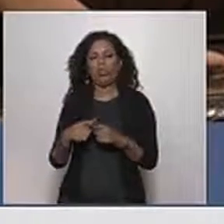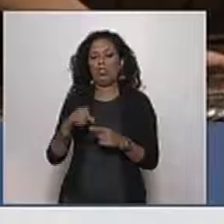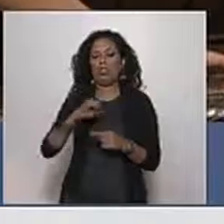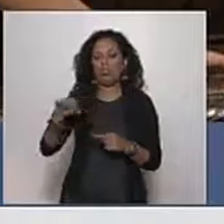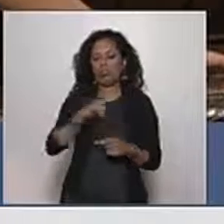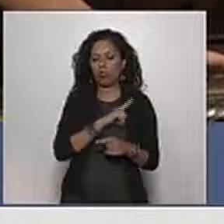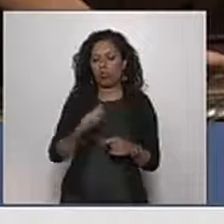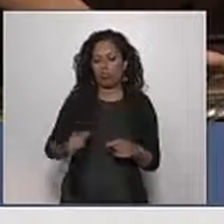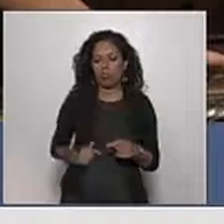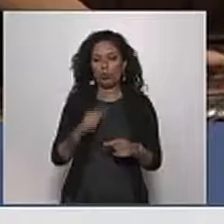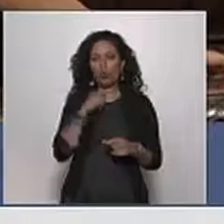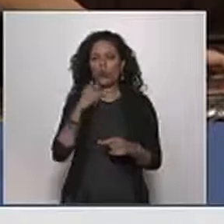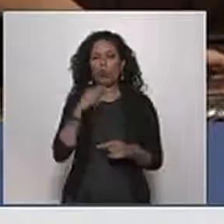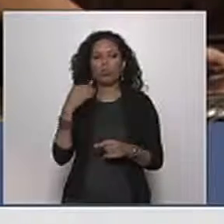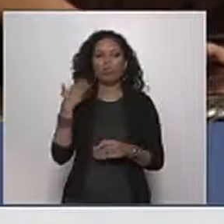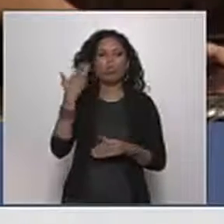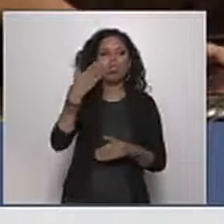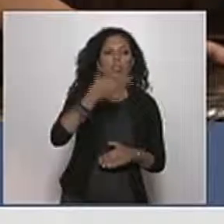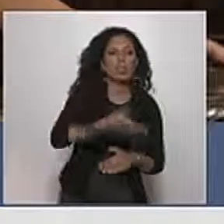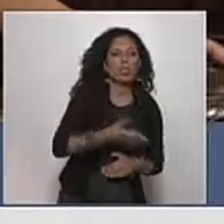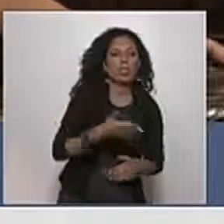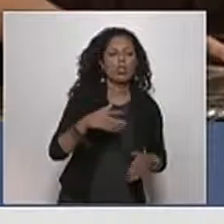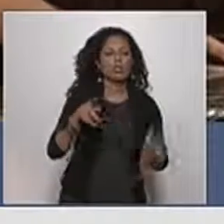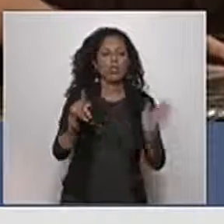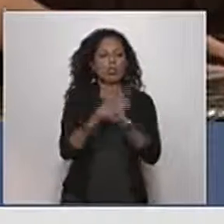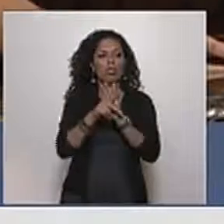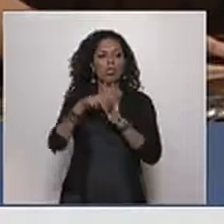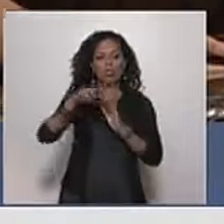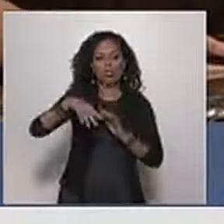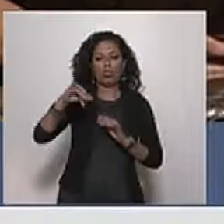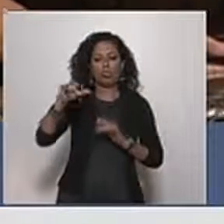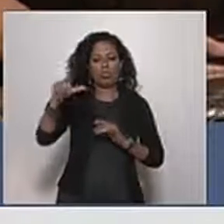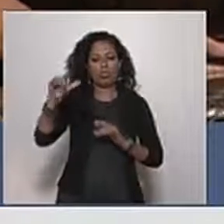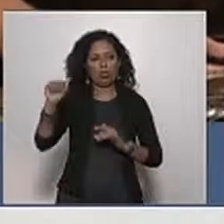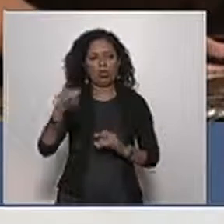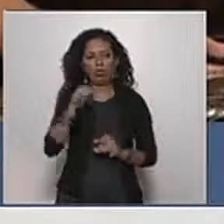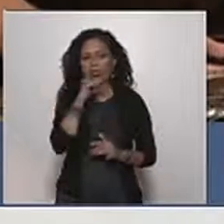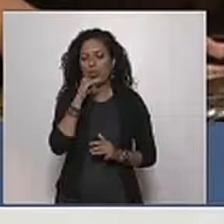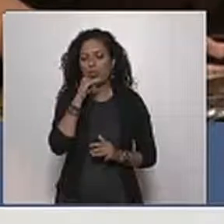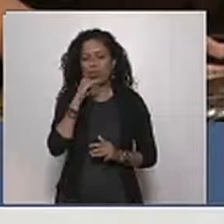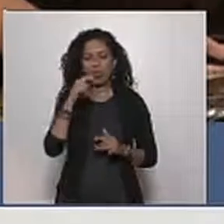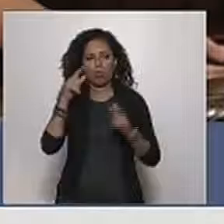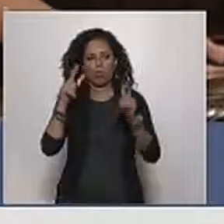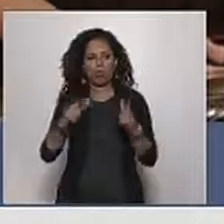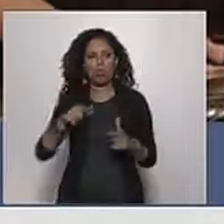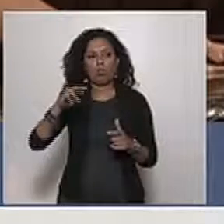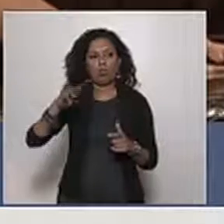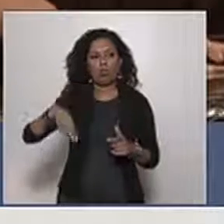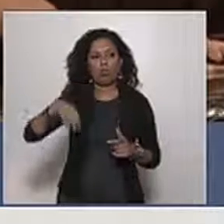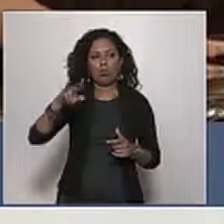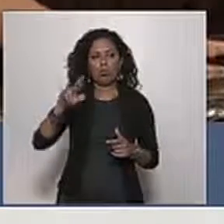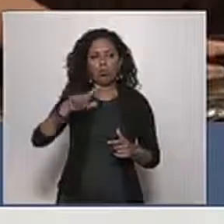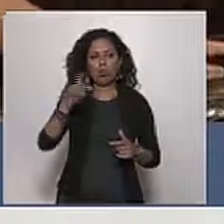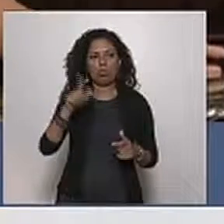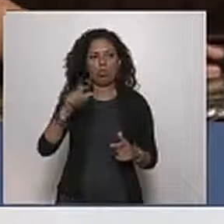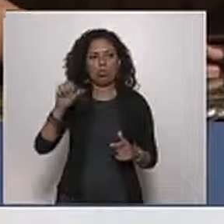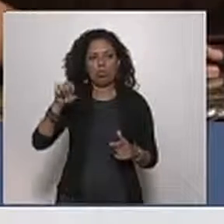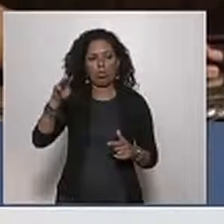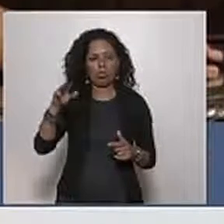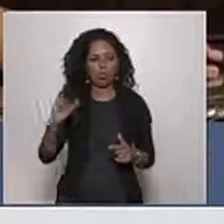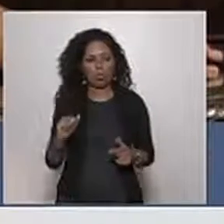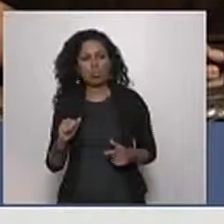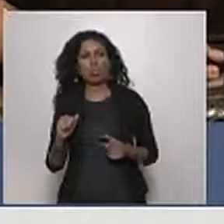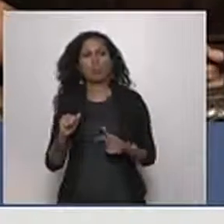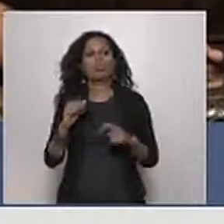pode atuar, em áreas de controle da milícia, como é a região da Muzema, notoriamente conhecida, que é o controle da milícia